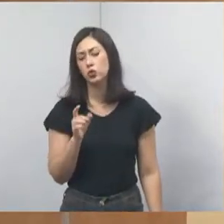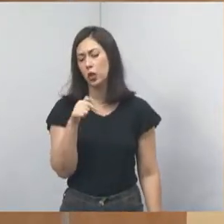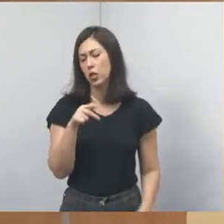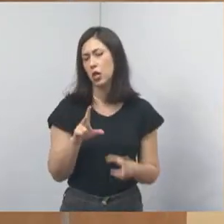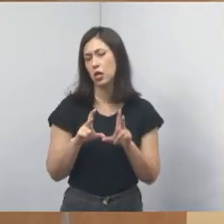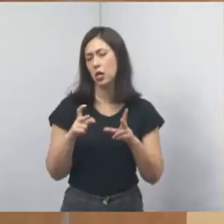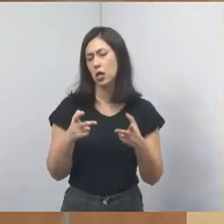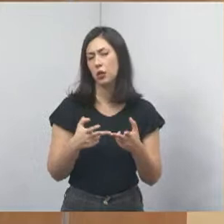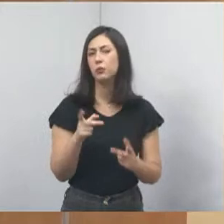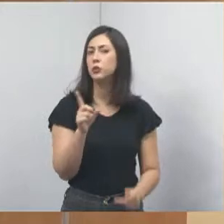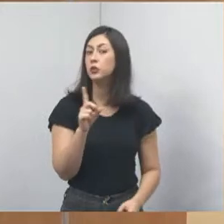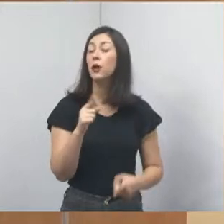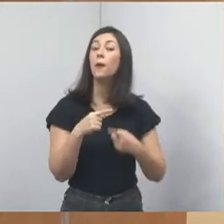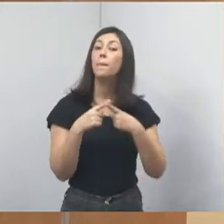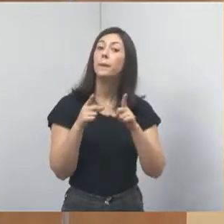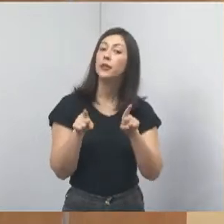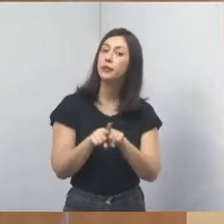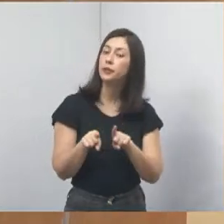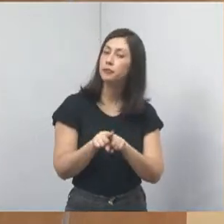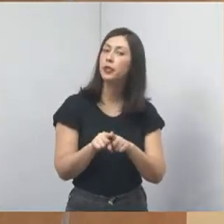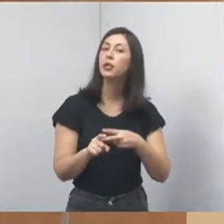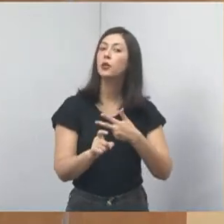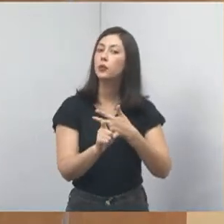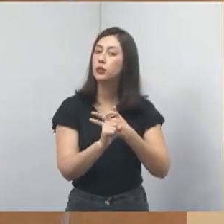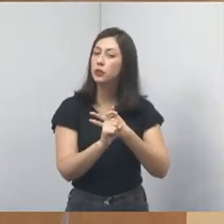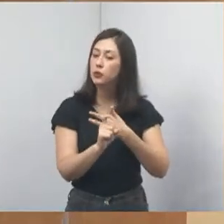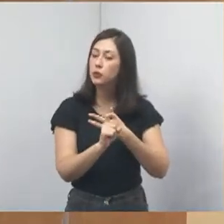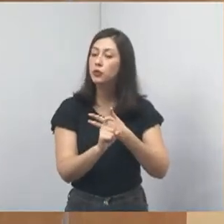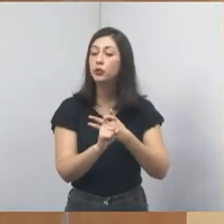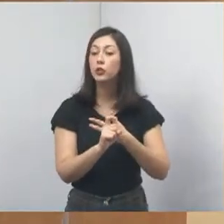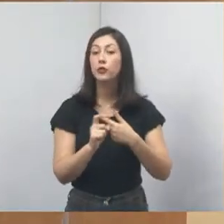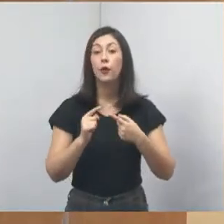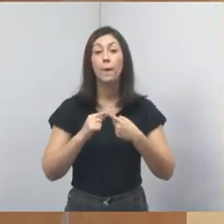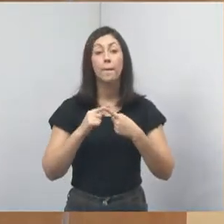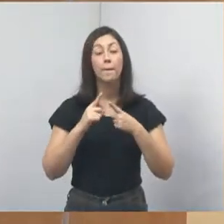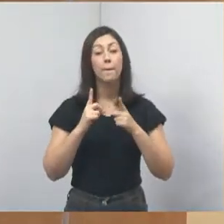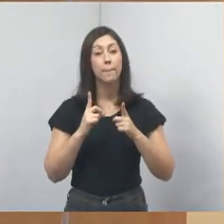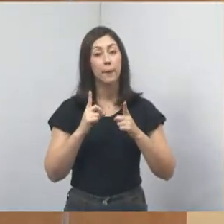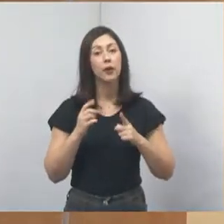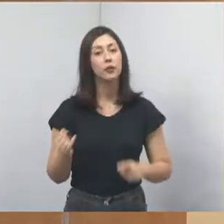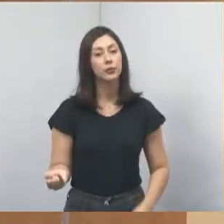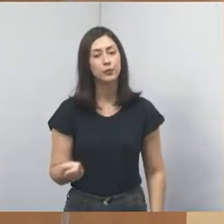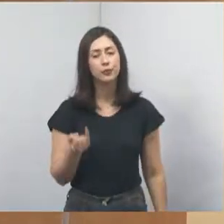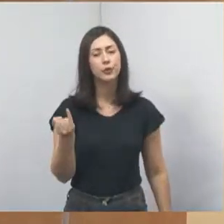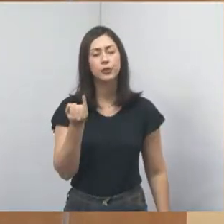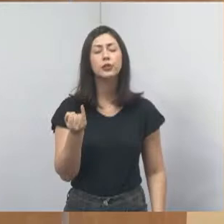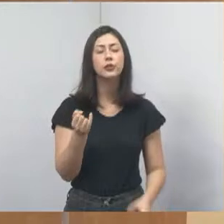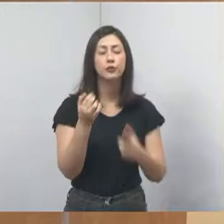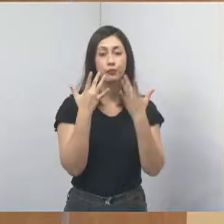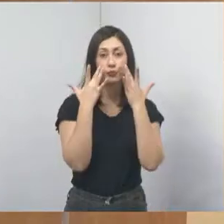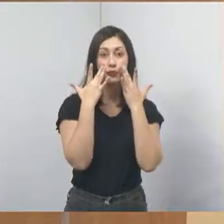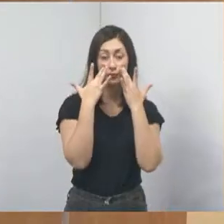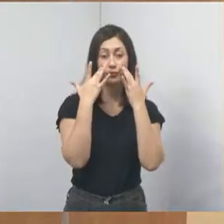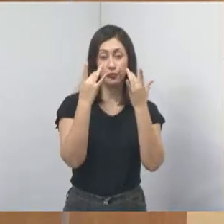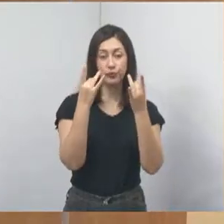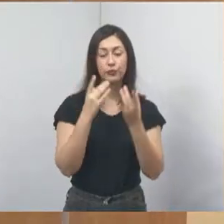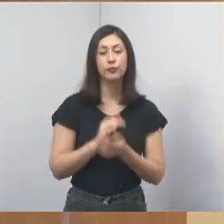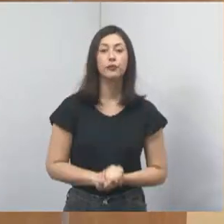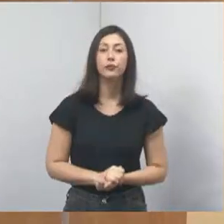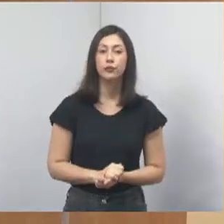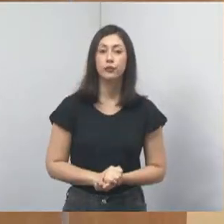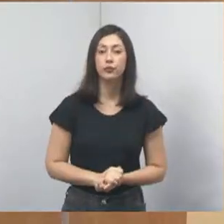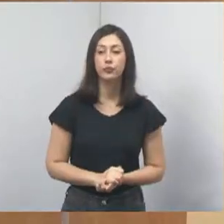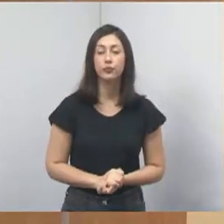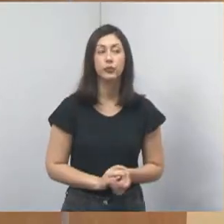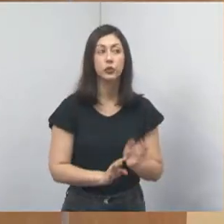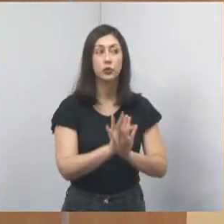de Leis, mas também o Executivo, mas acho que vale a pena a gente poder escutar.